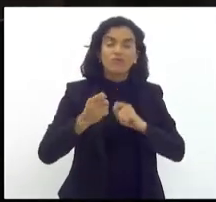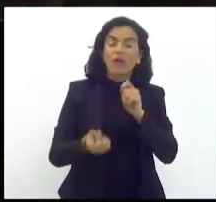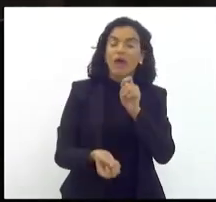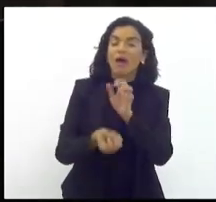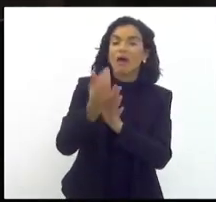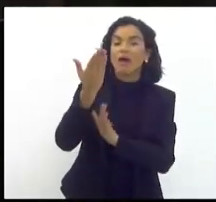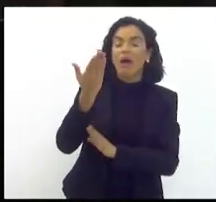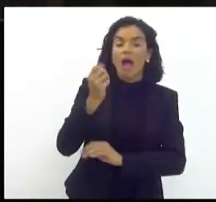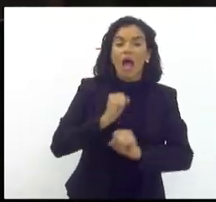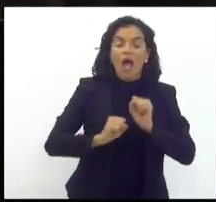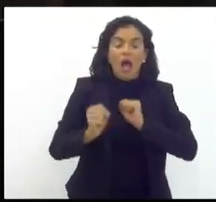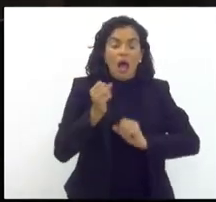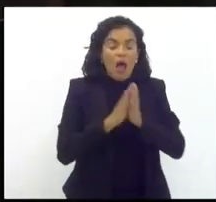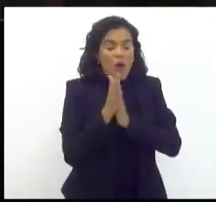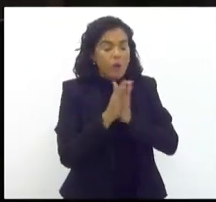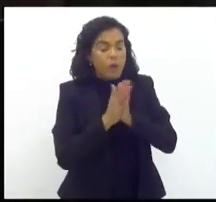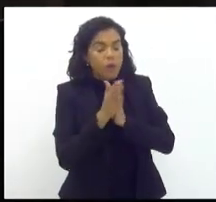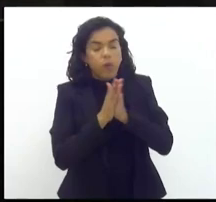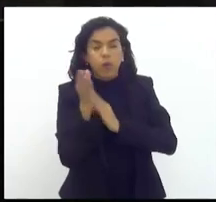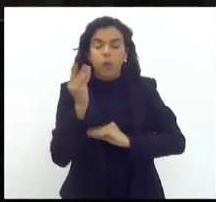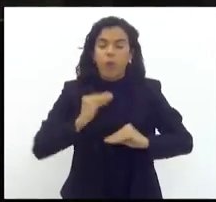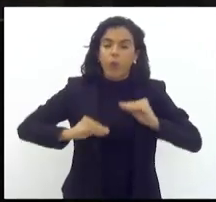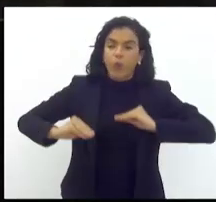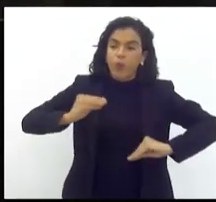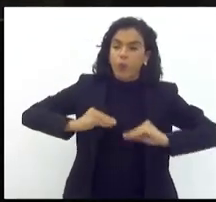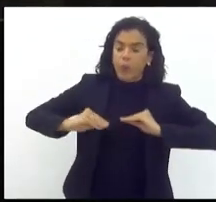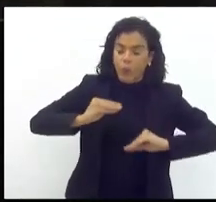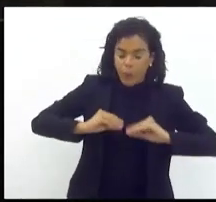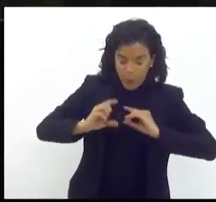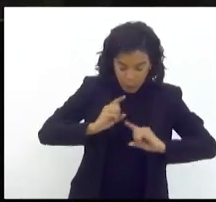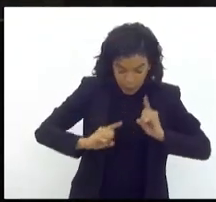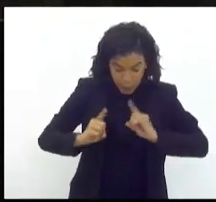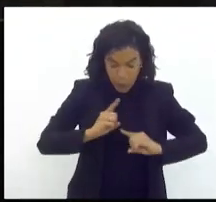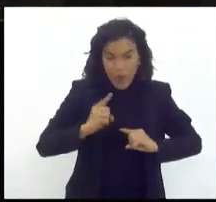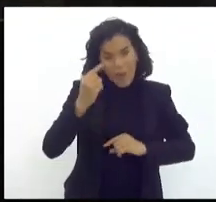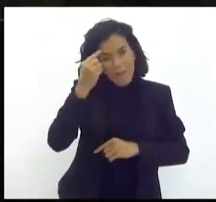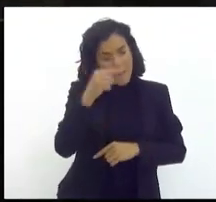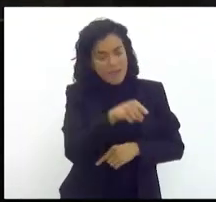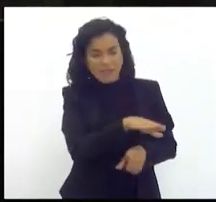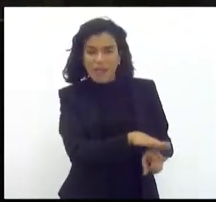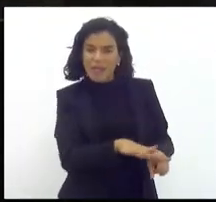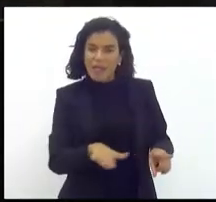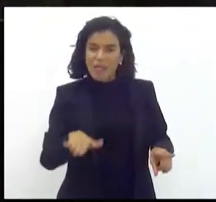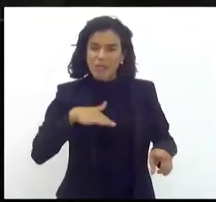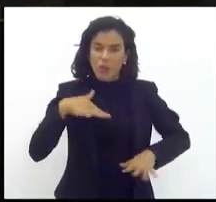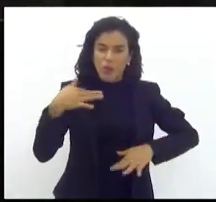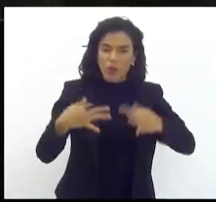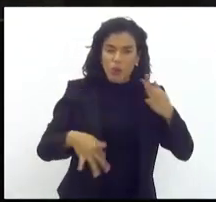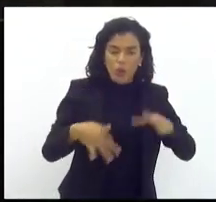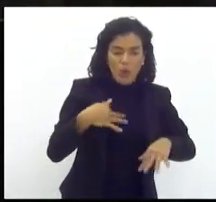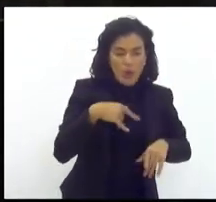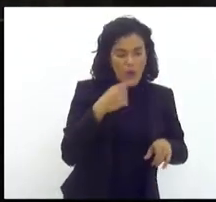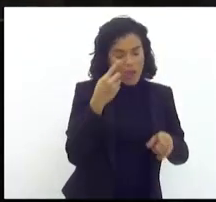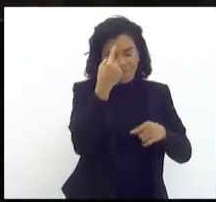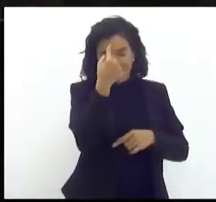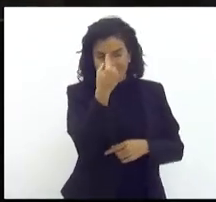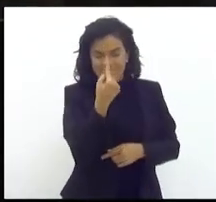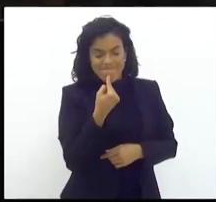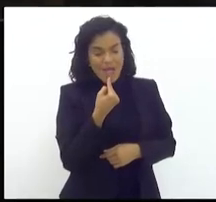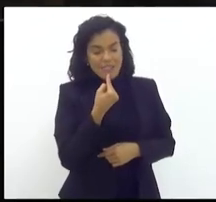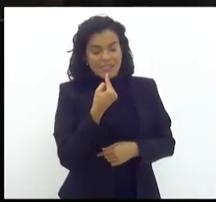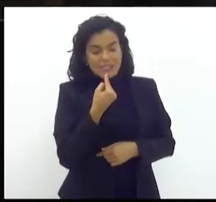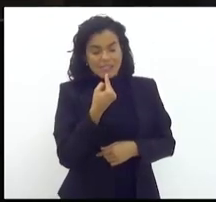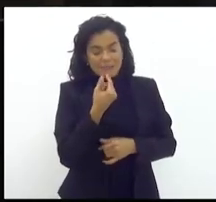de ansiedade depressão pense naquelas crianças com aquela dor naquela imagem